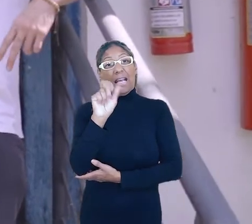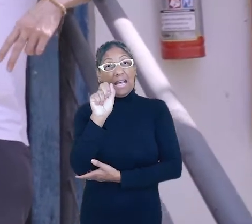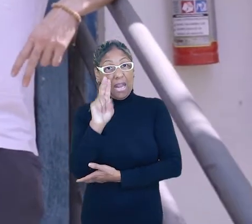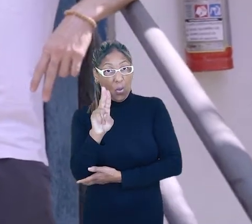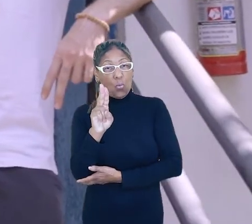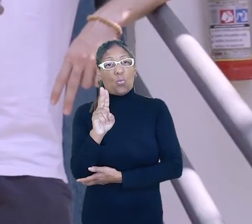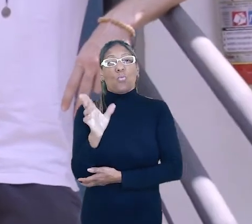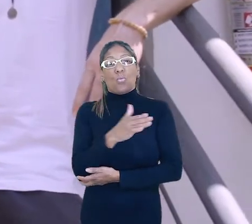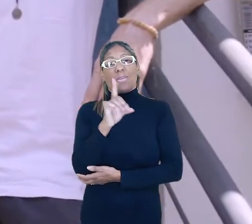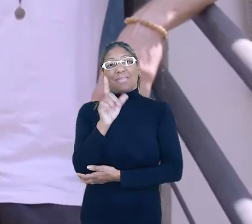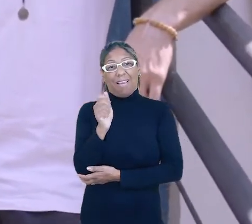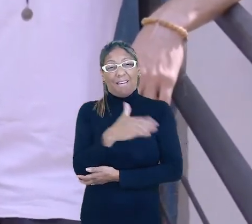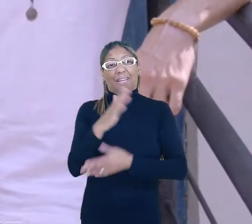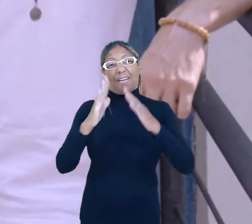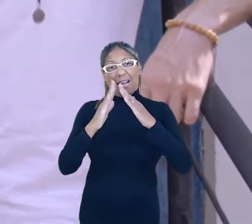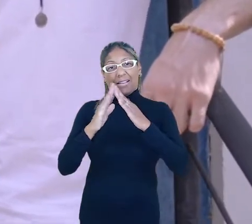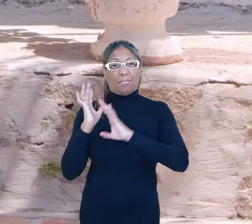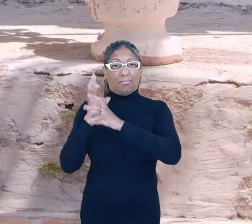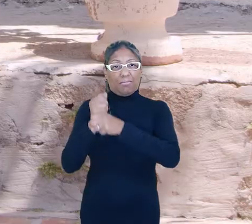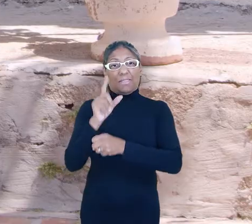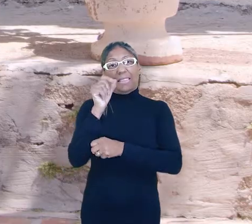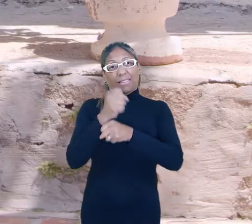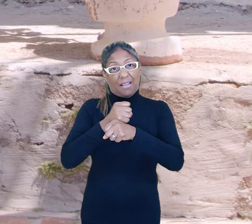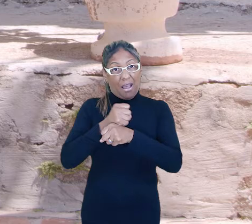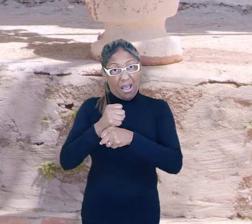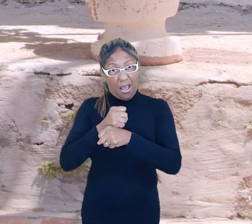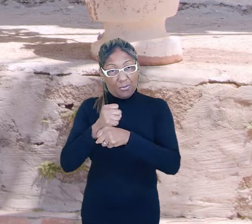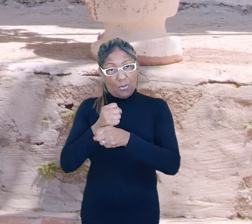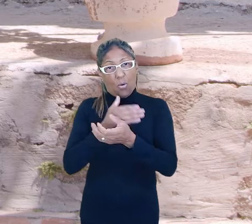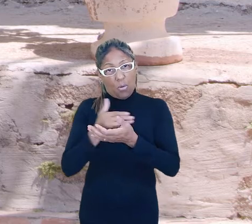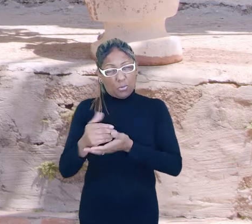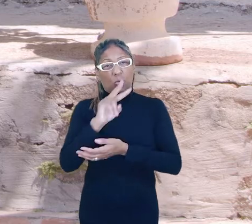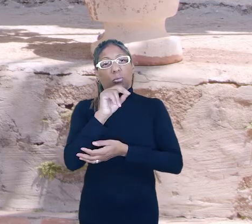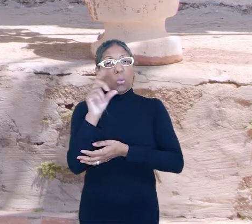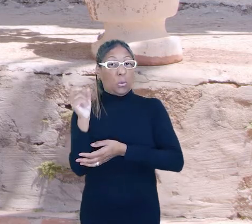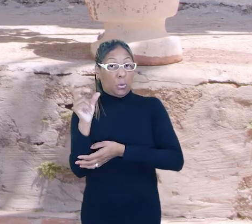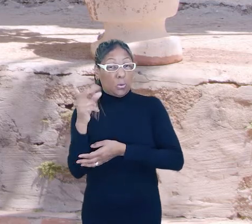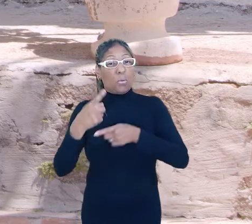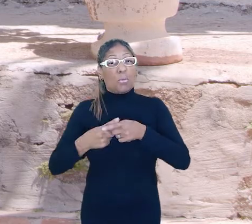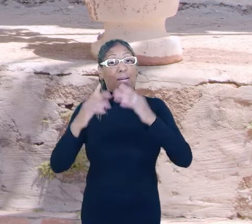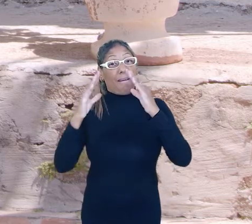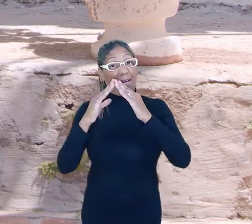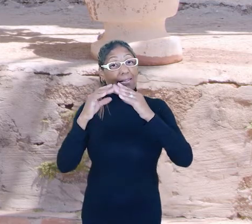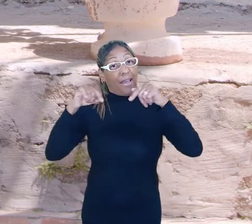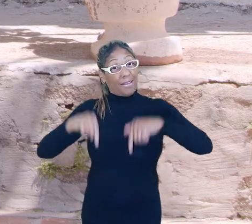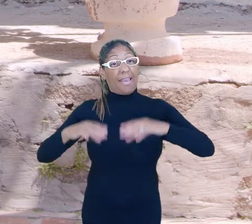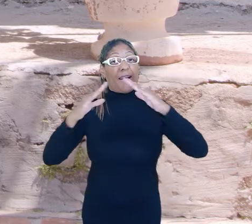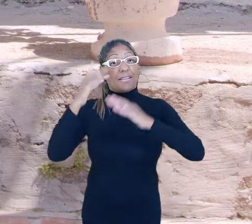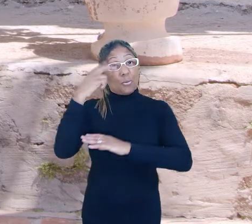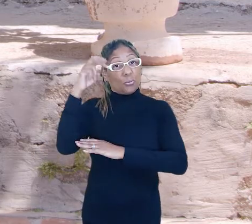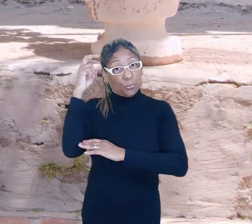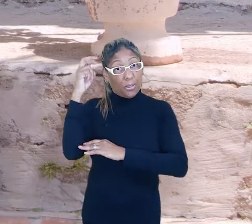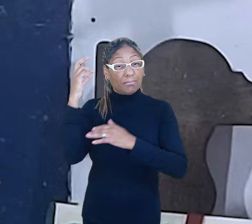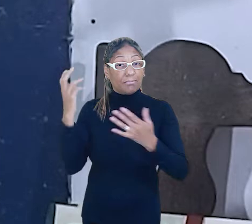em 2012, então estamos prestes a completar 10 anos de existência. Se chama Sarau na Casa porque nossa sede é aqui,